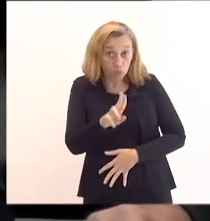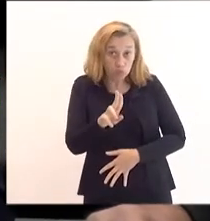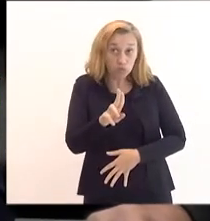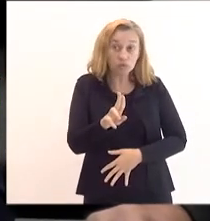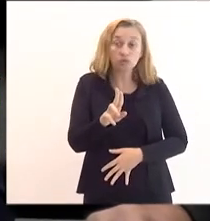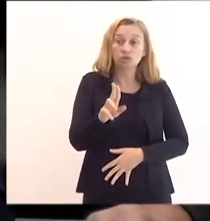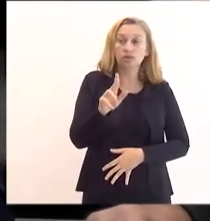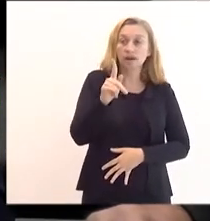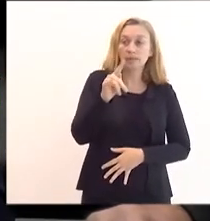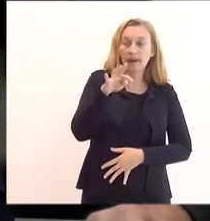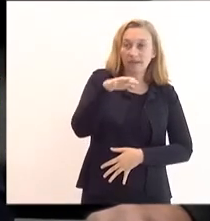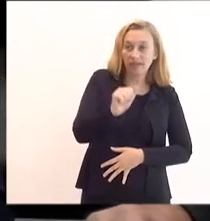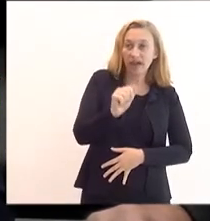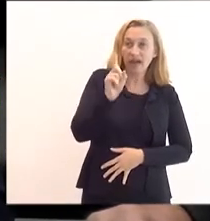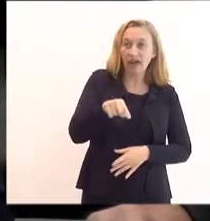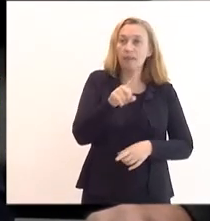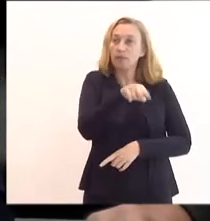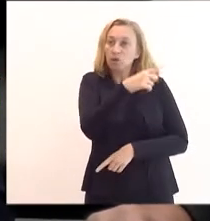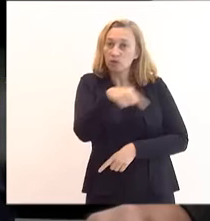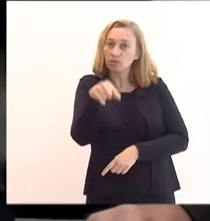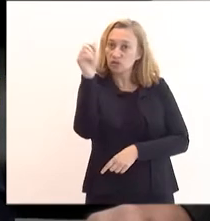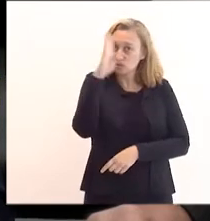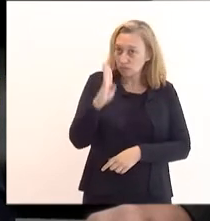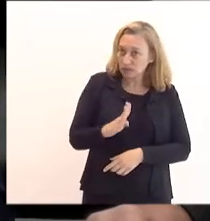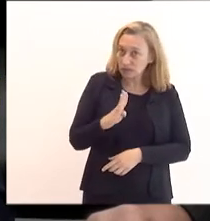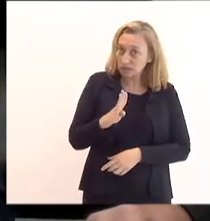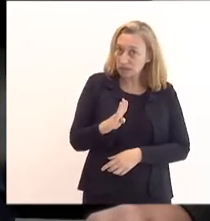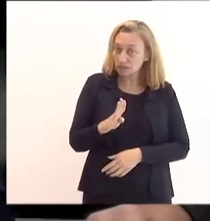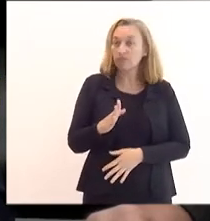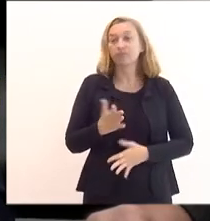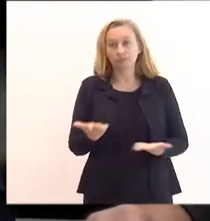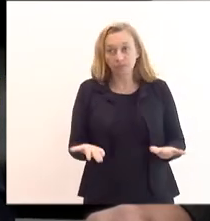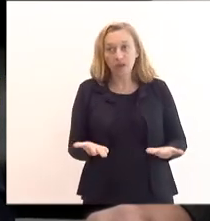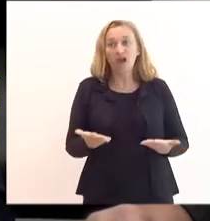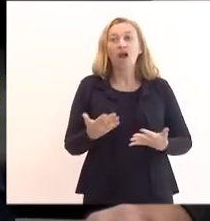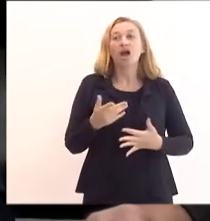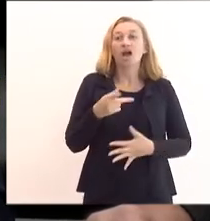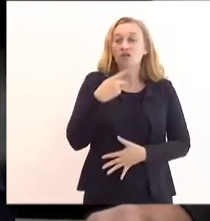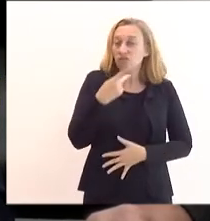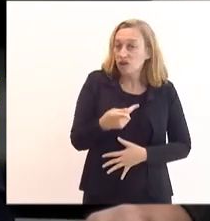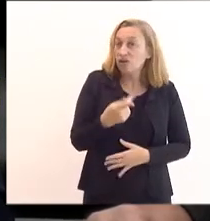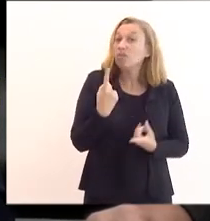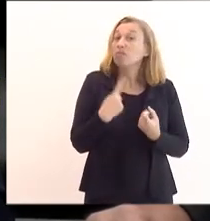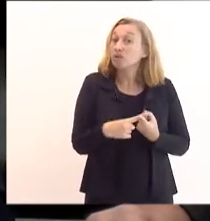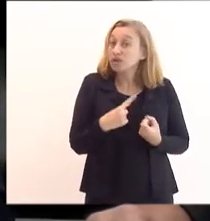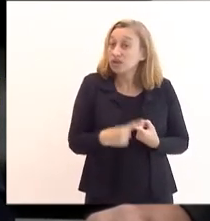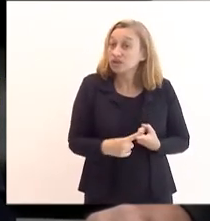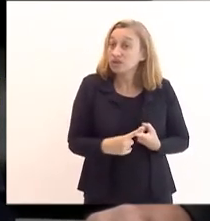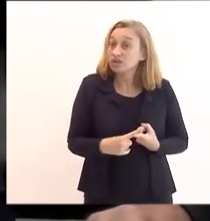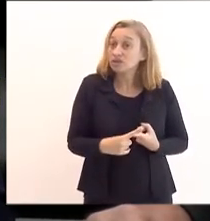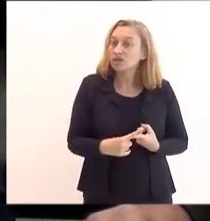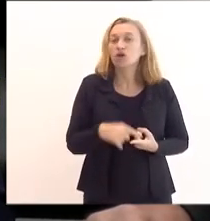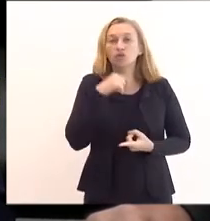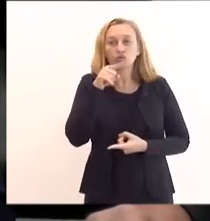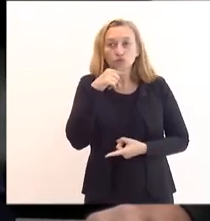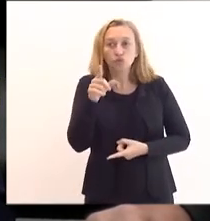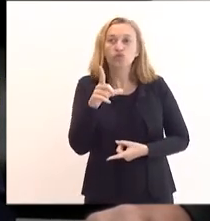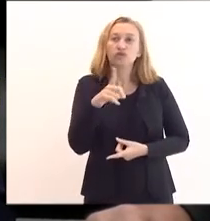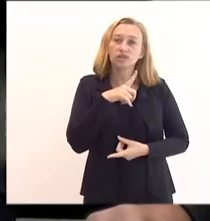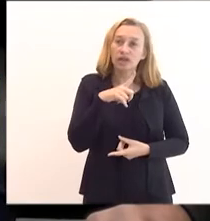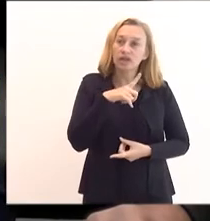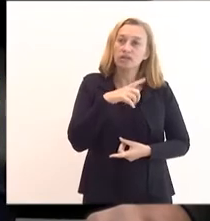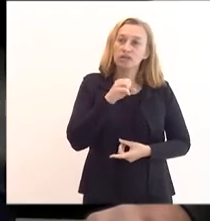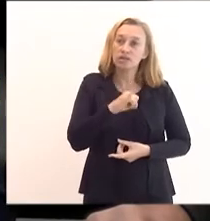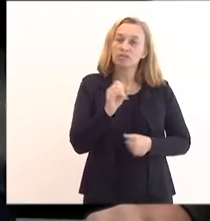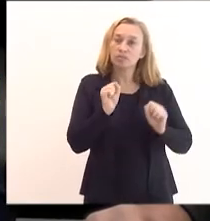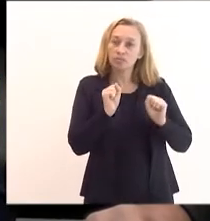cannabis é proibida no Brasil. E aí eu trago isso à colação porque eu tenho dúvidas também se nós